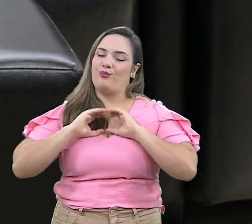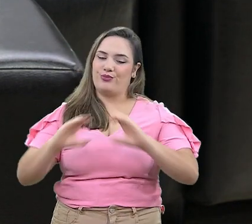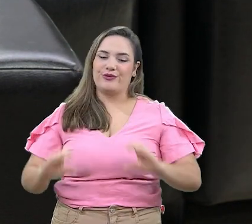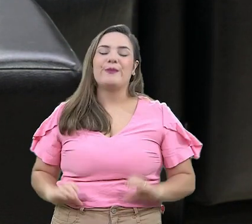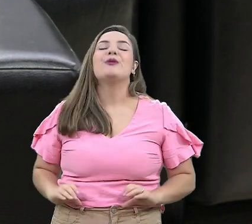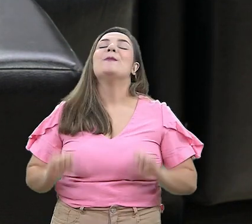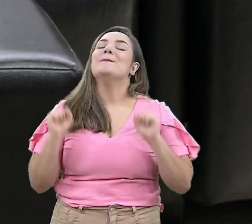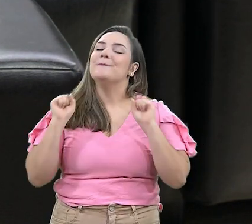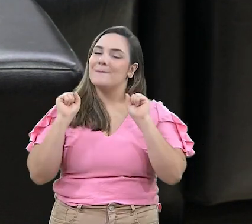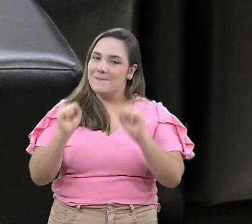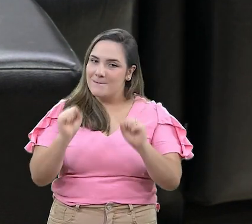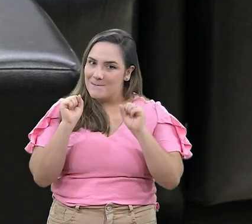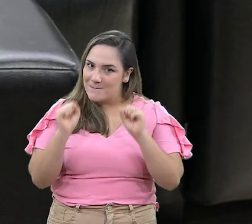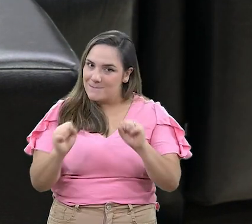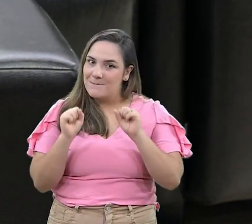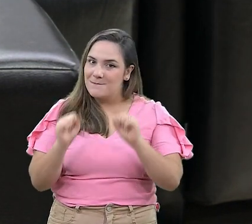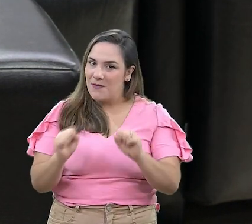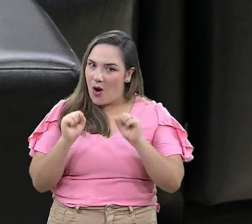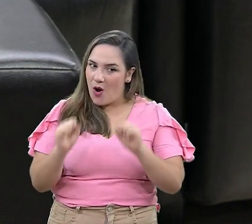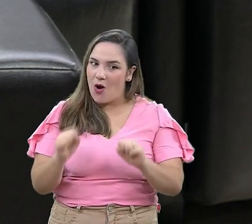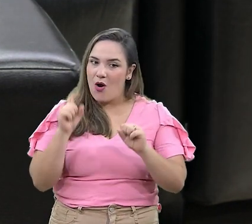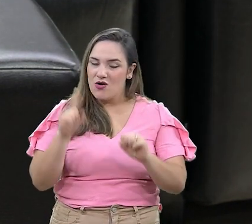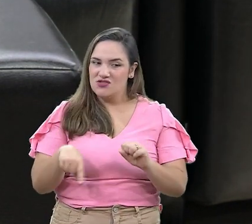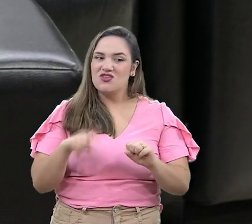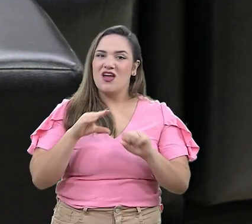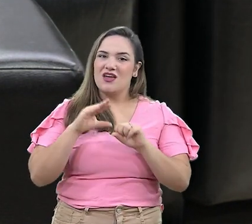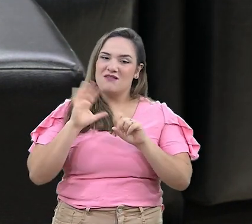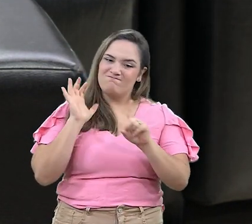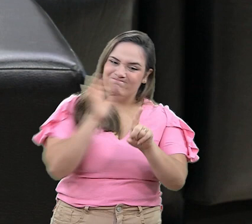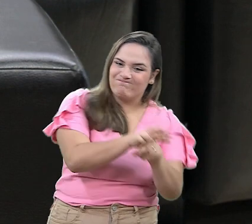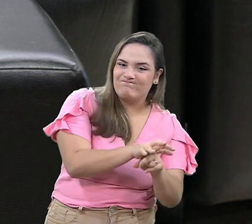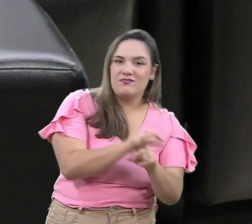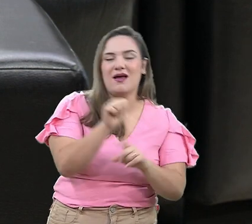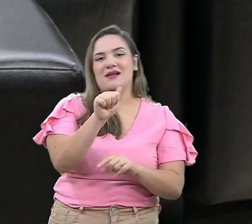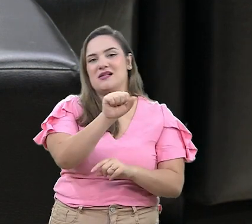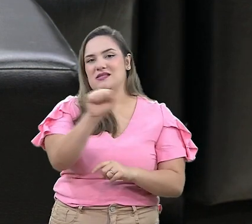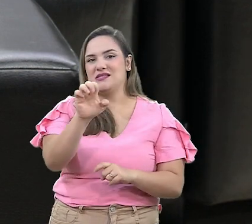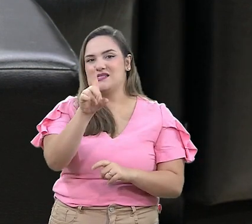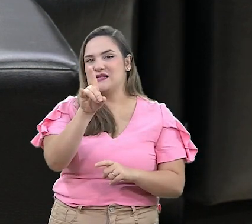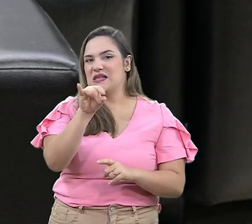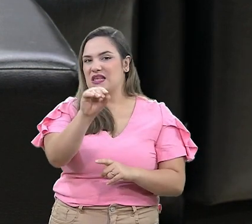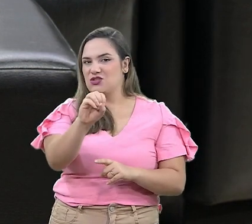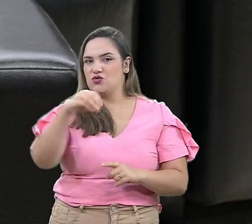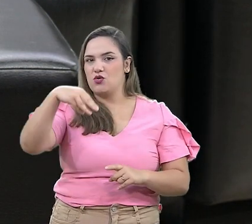constitui em condutas que podem se configurar assédio moral. Além disso,